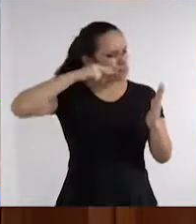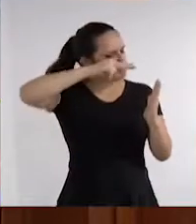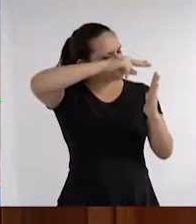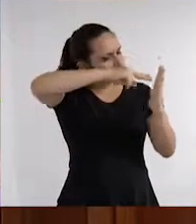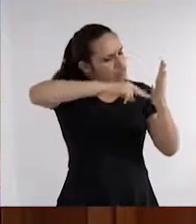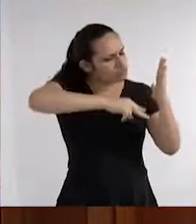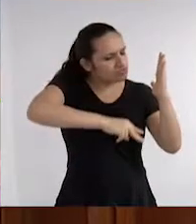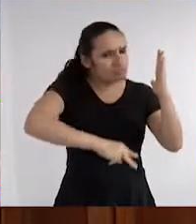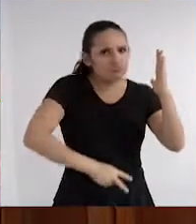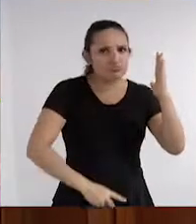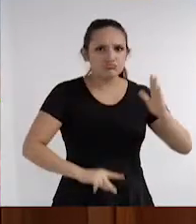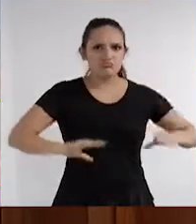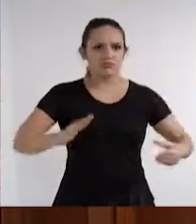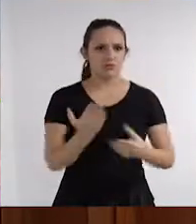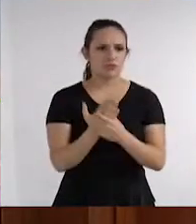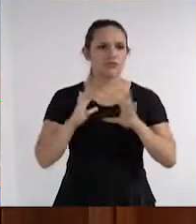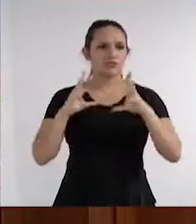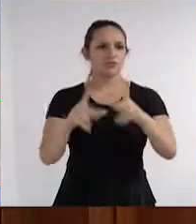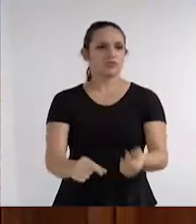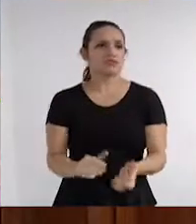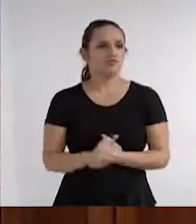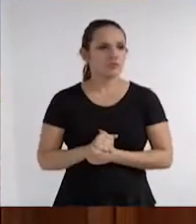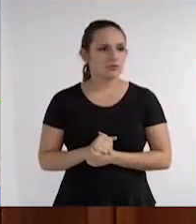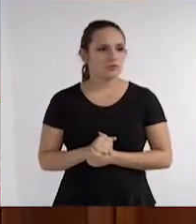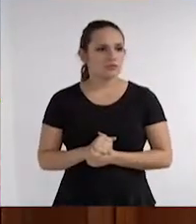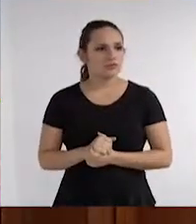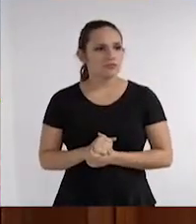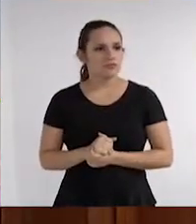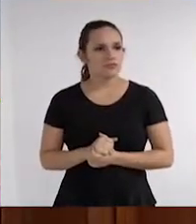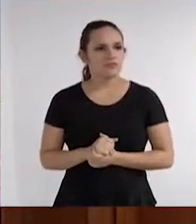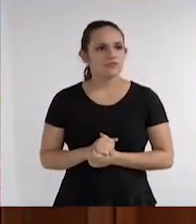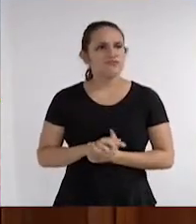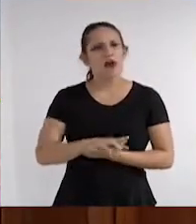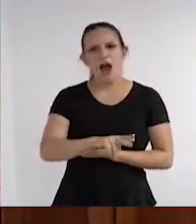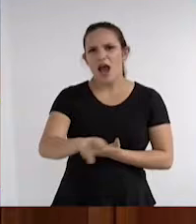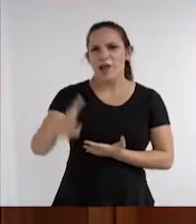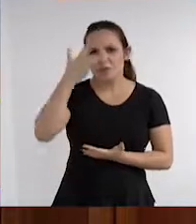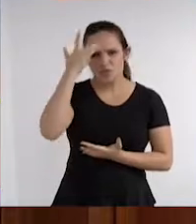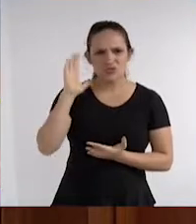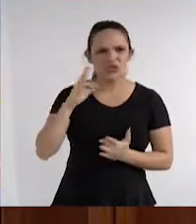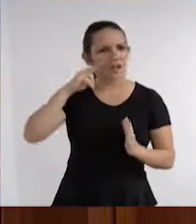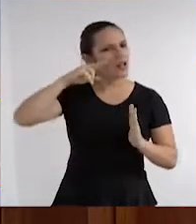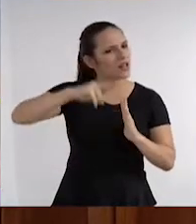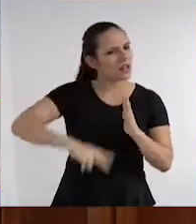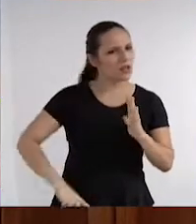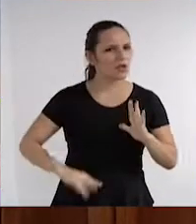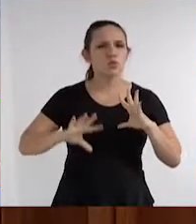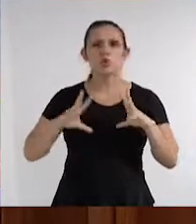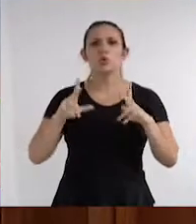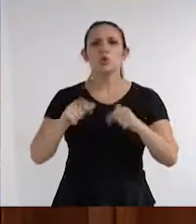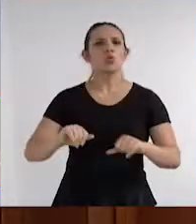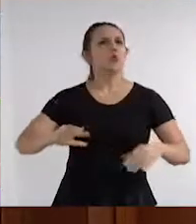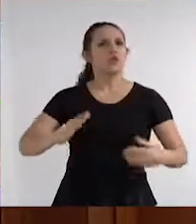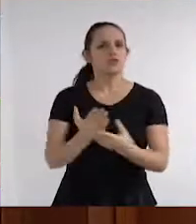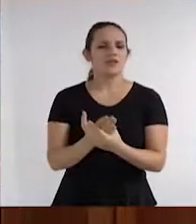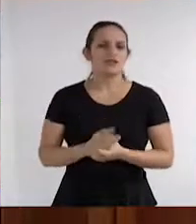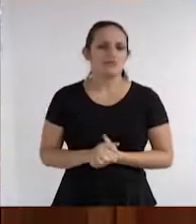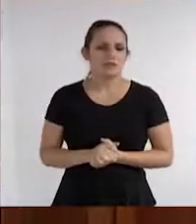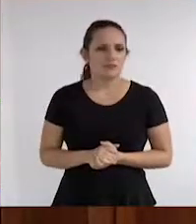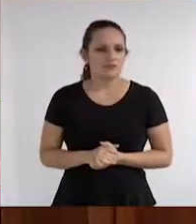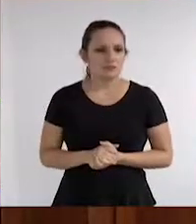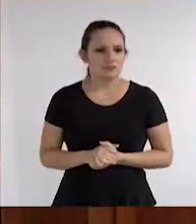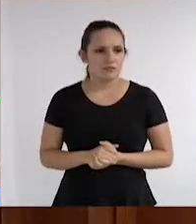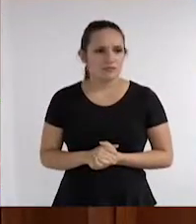Vossa Excelência, deputado Pedro Kemp, como vários juristas já leram esse processo inteiro, de trás para frente, de frente para trás, a tal